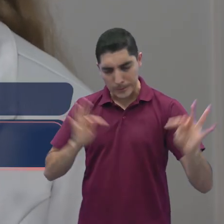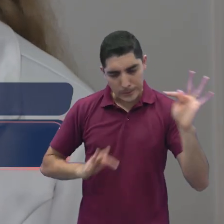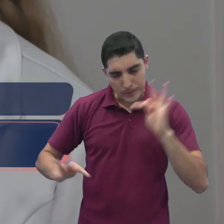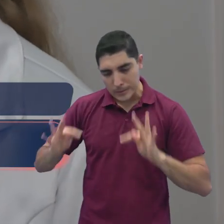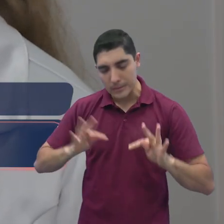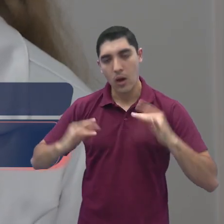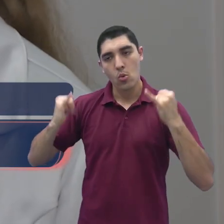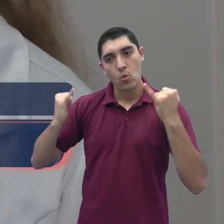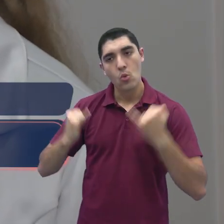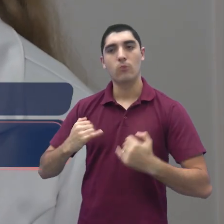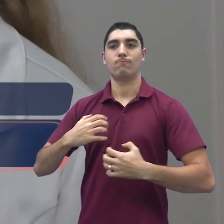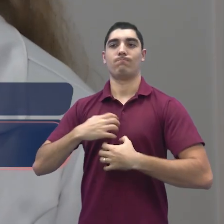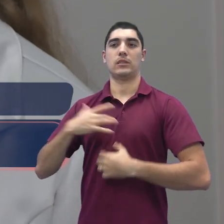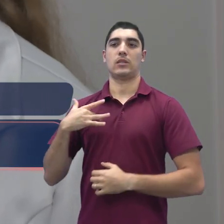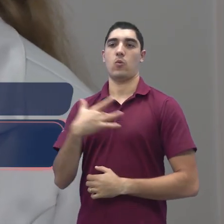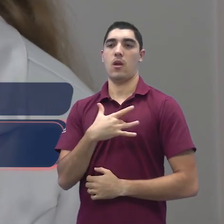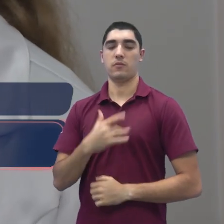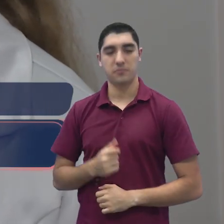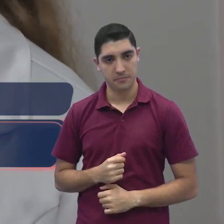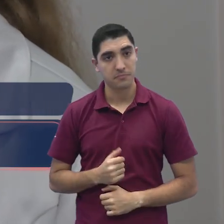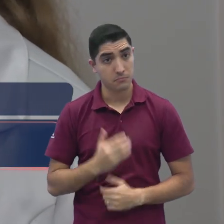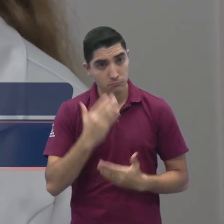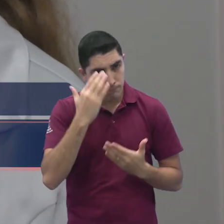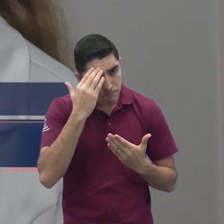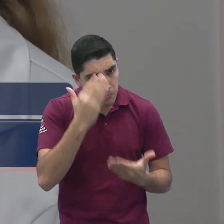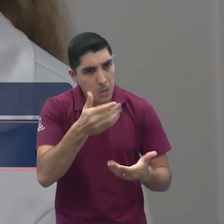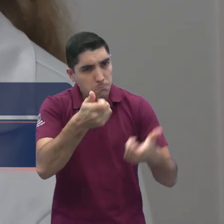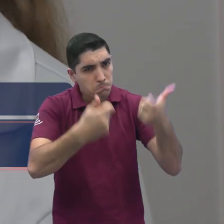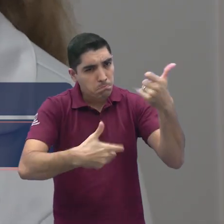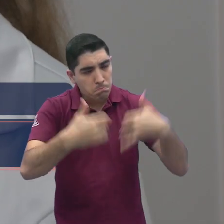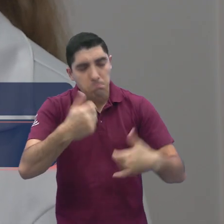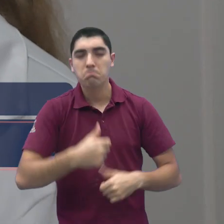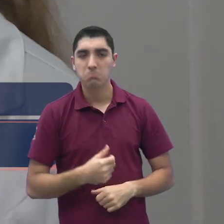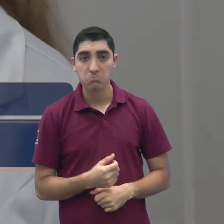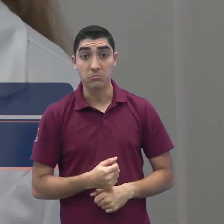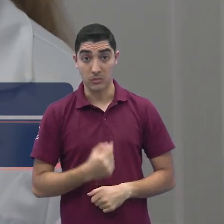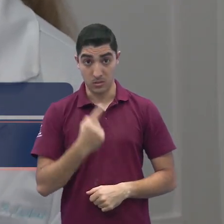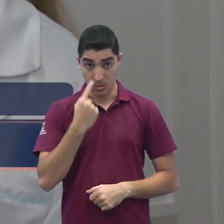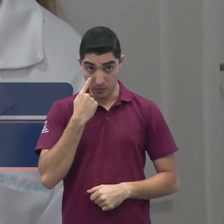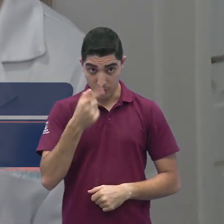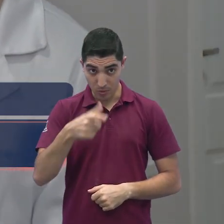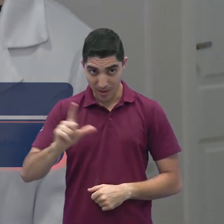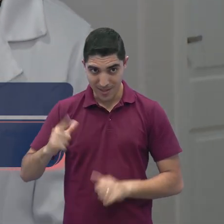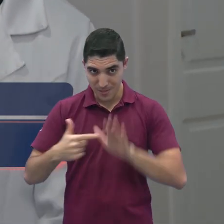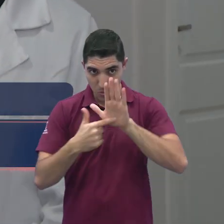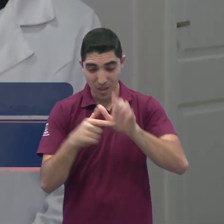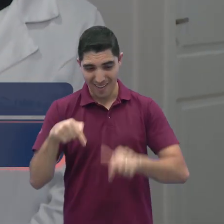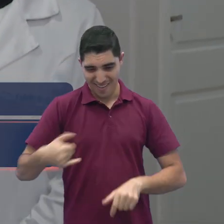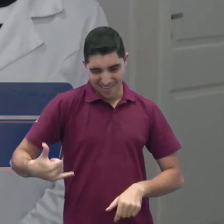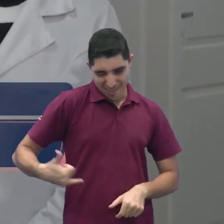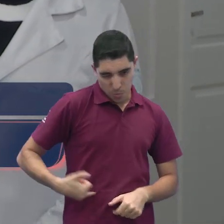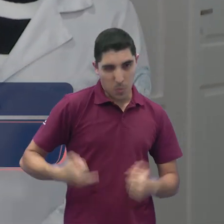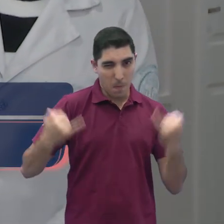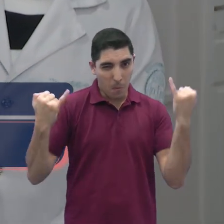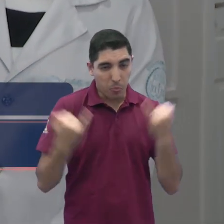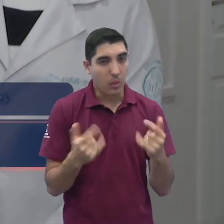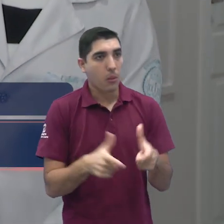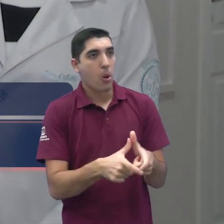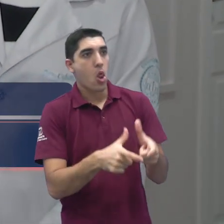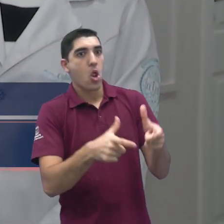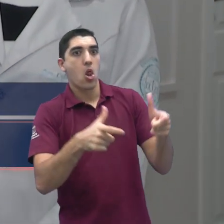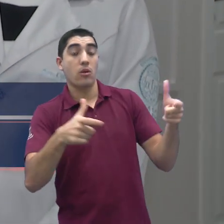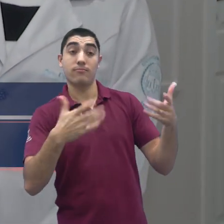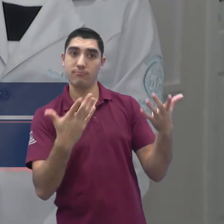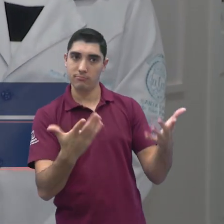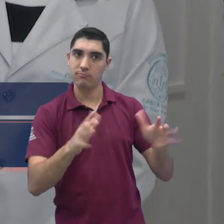para conseguir tratar adequadamente. Maravilha, doutora, muito obrigado pelos seus esclarecimentos. Júlia, agora a gente estava falando antes, né? Essas canetas